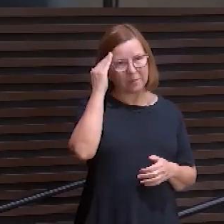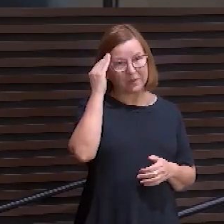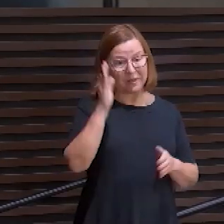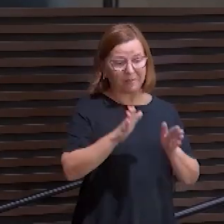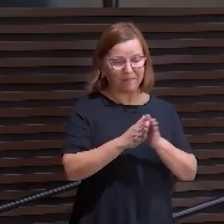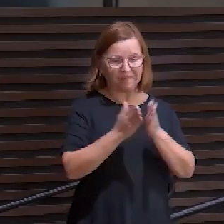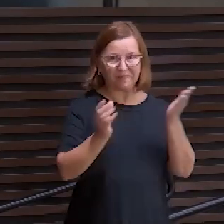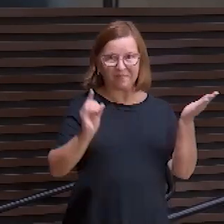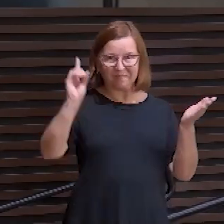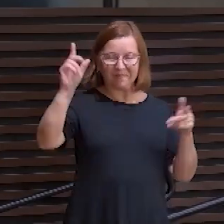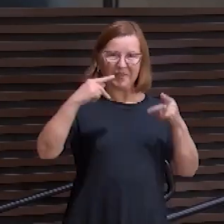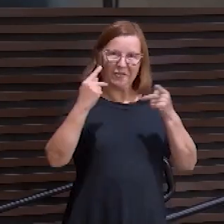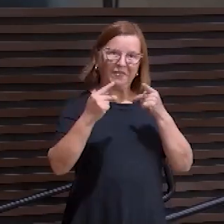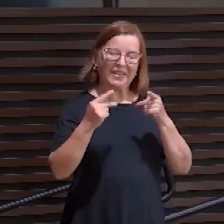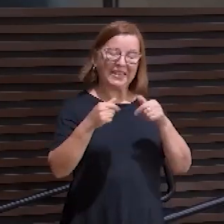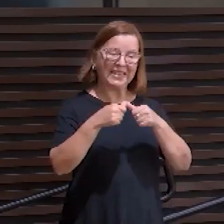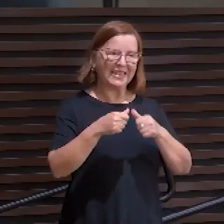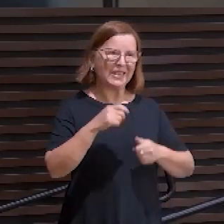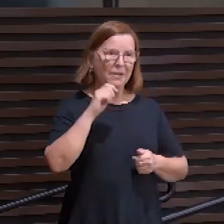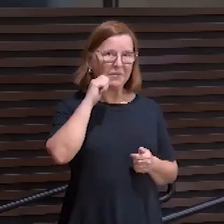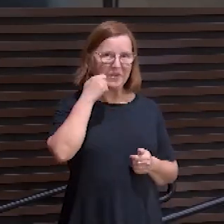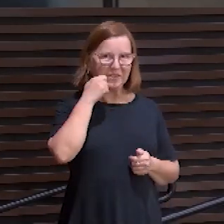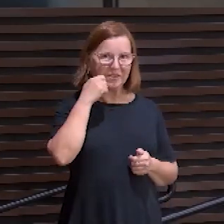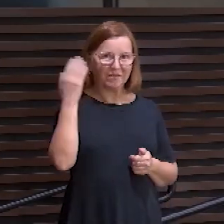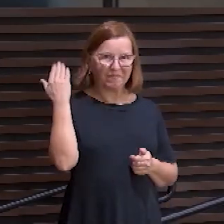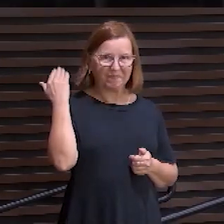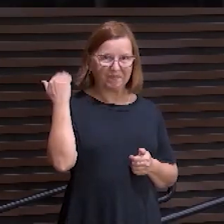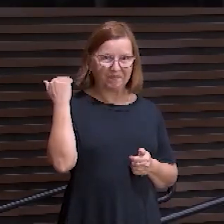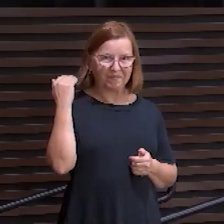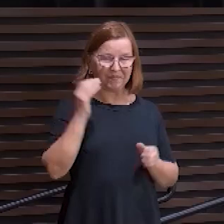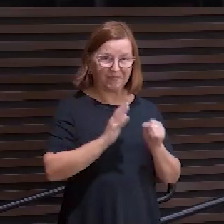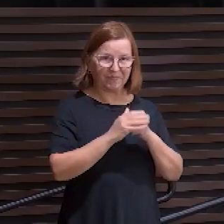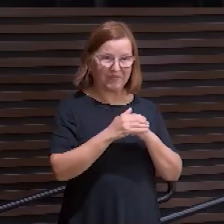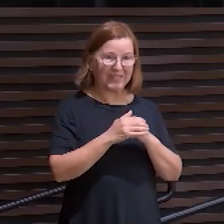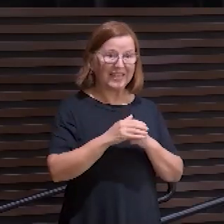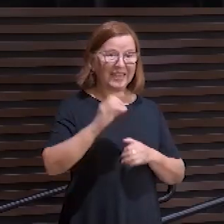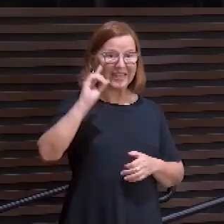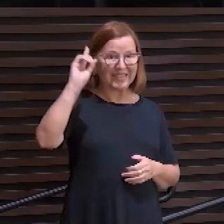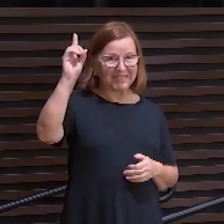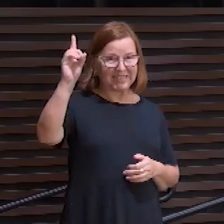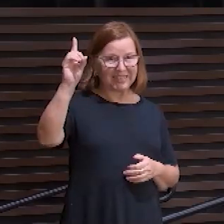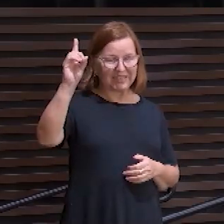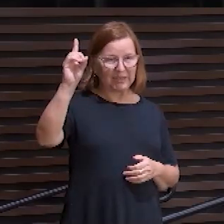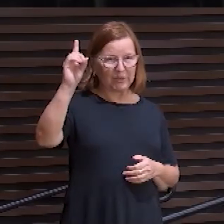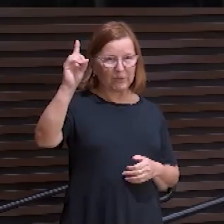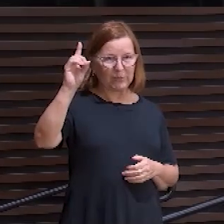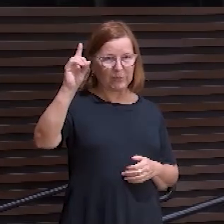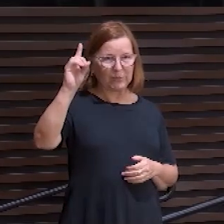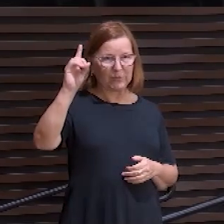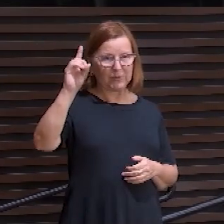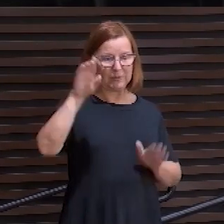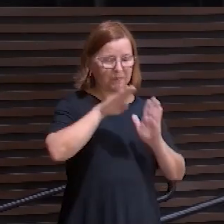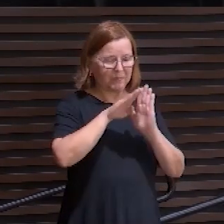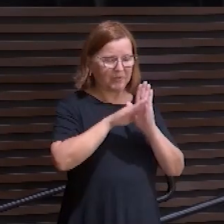dizendo que esse mistério outrora oculto, a qual Deus preordenou desde a